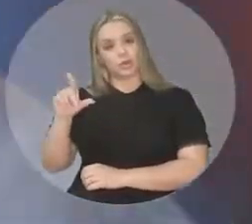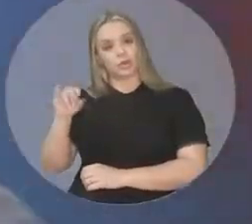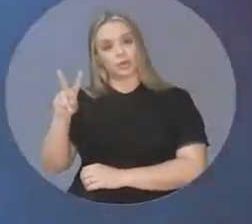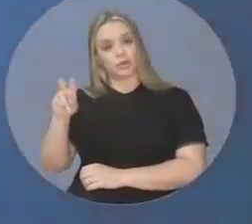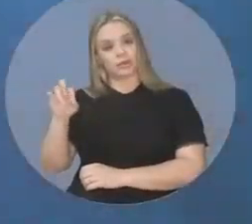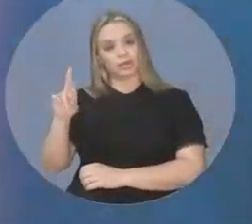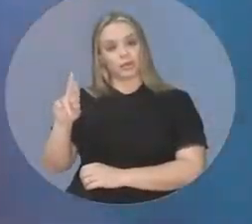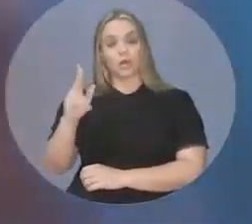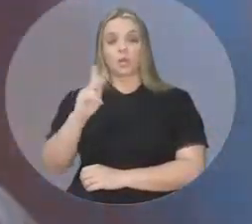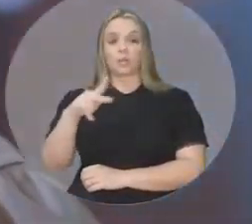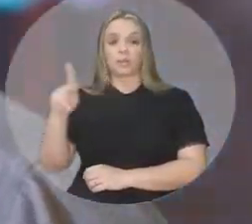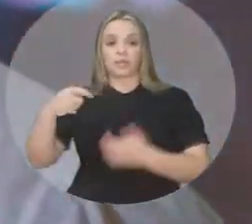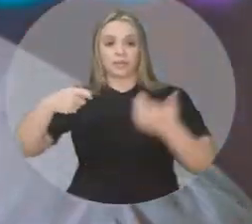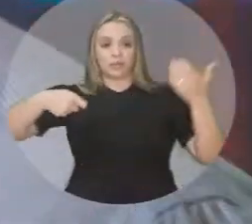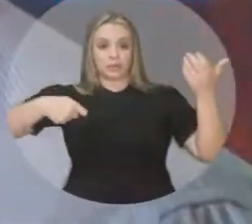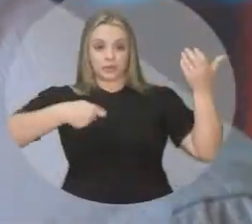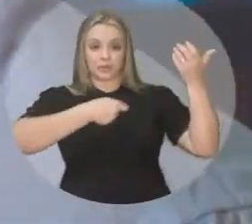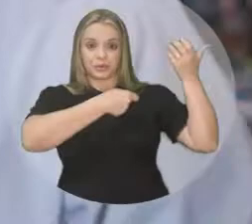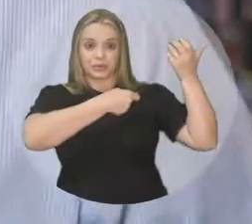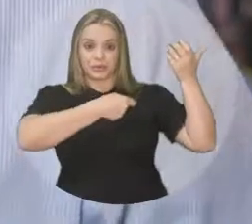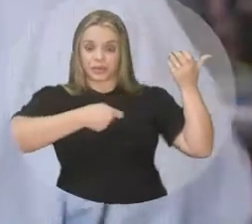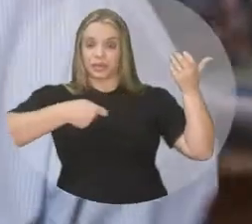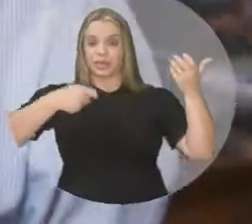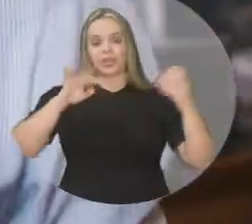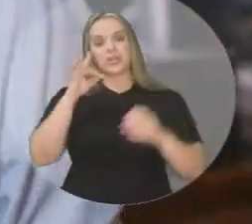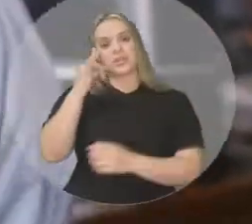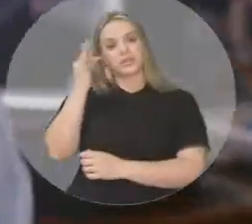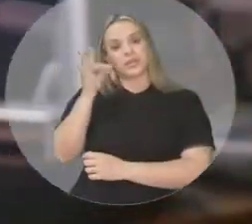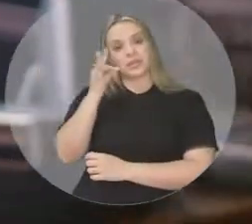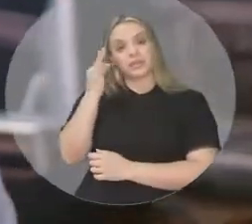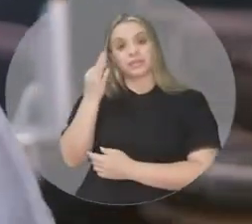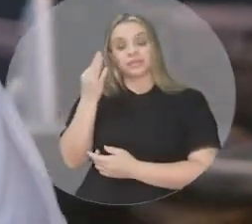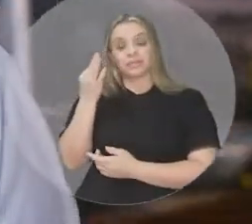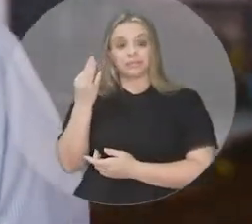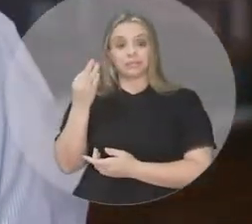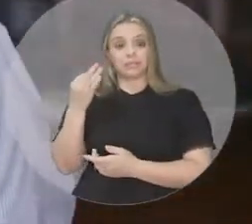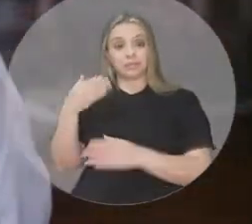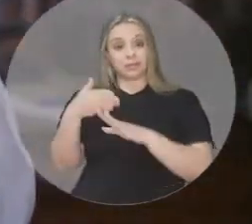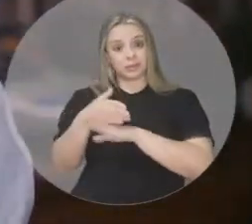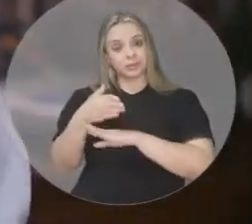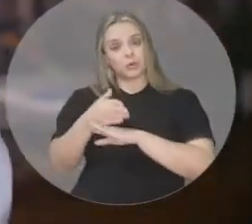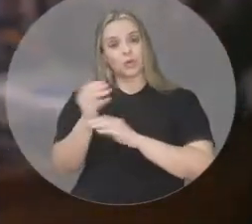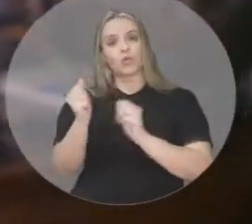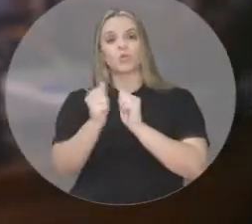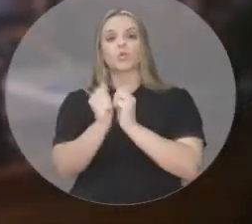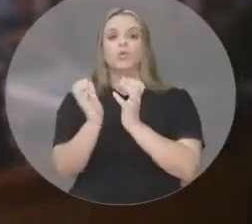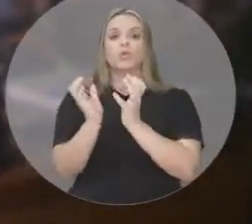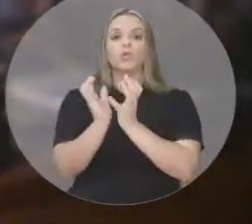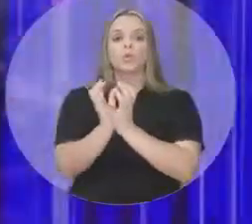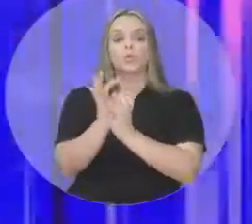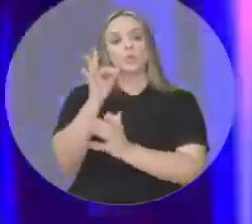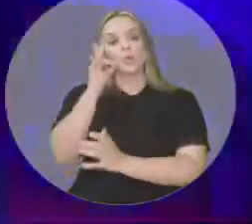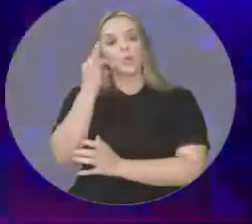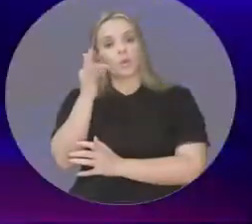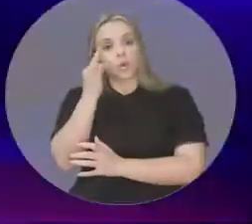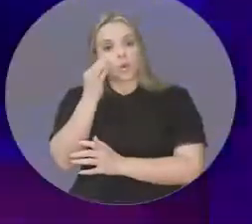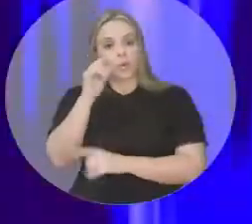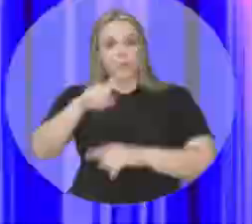space rock, post rock, instrumental. E hoje estaremos apresentando o nosso som aqui no Palco pra 2. Confere